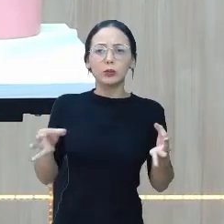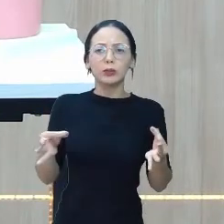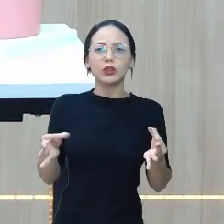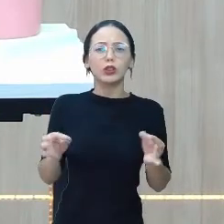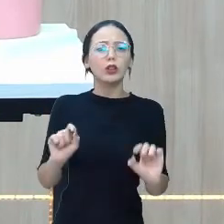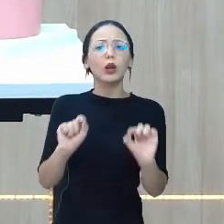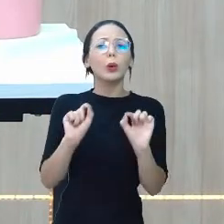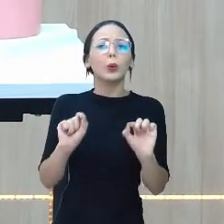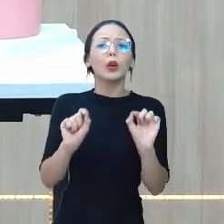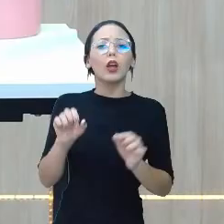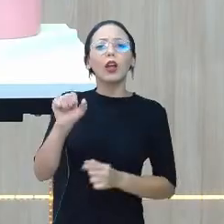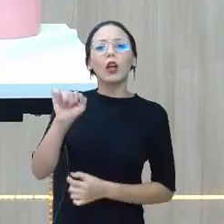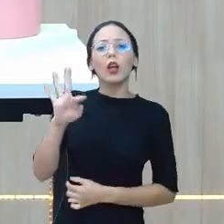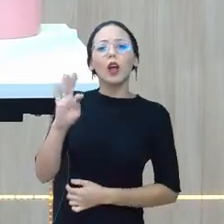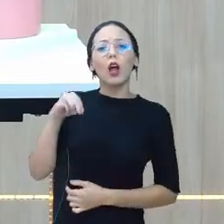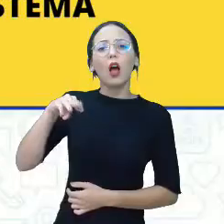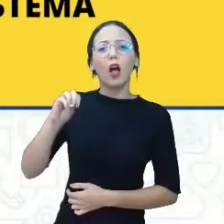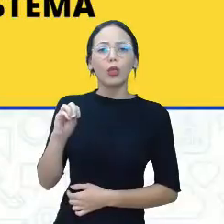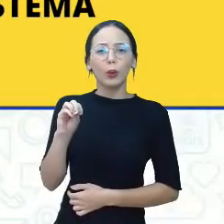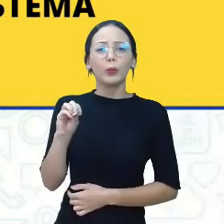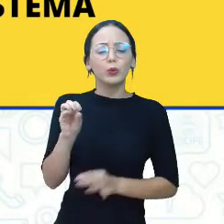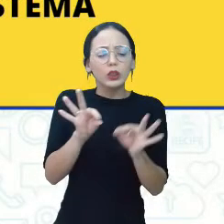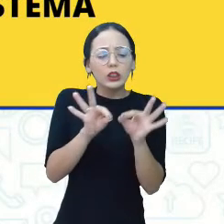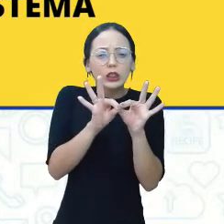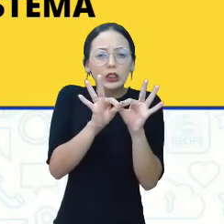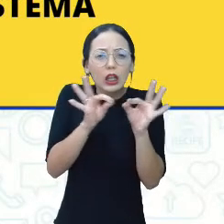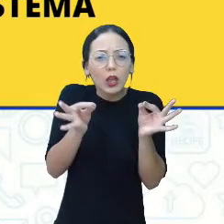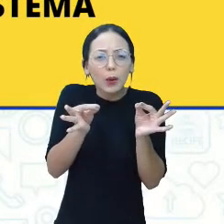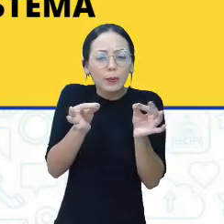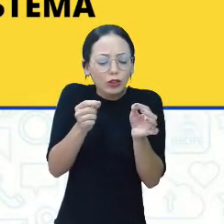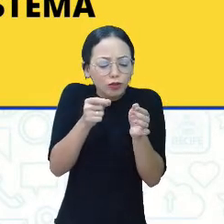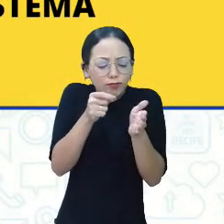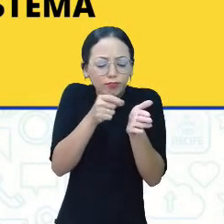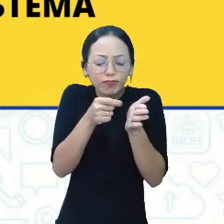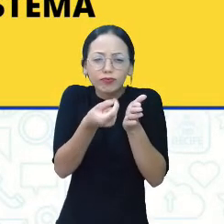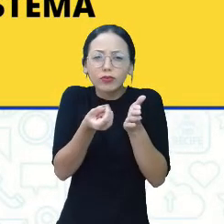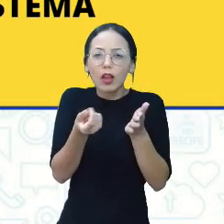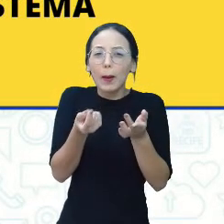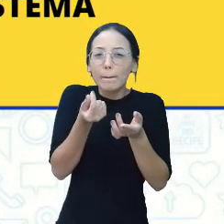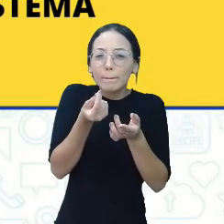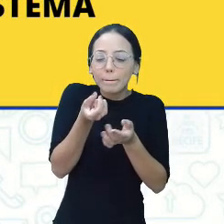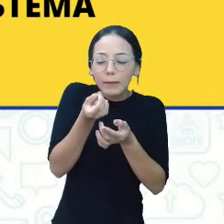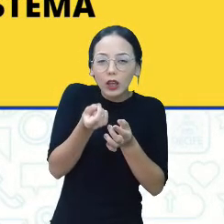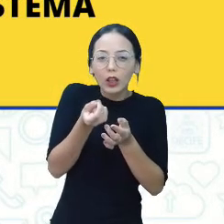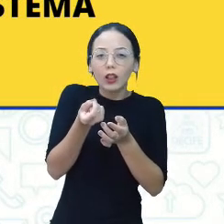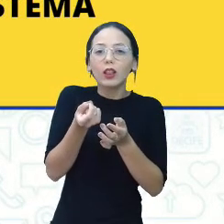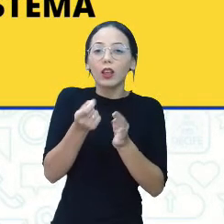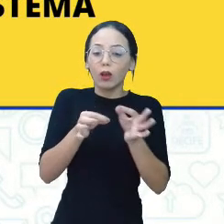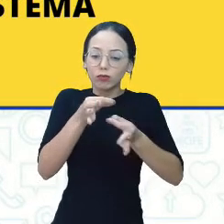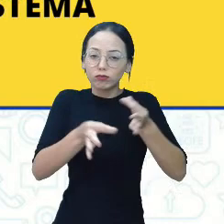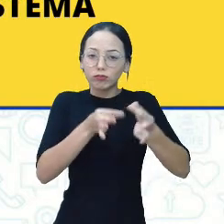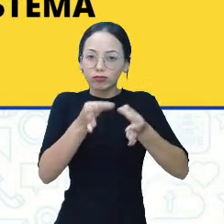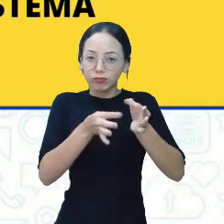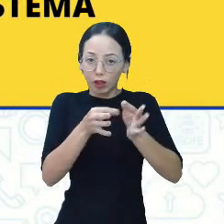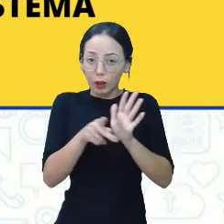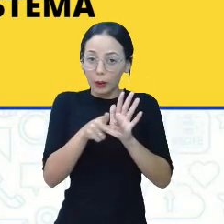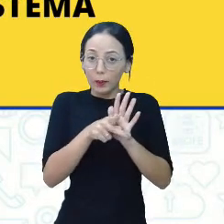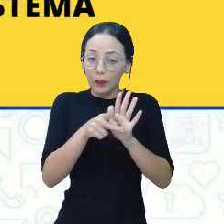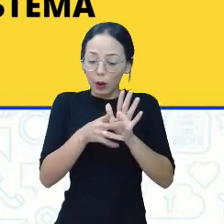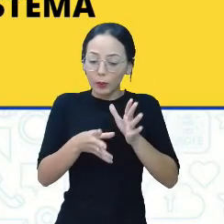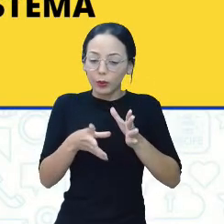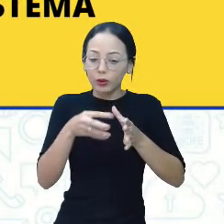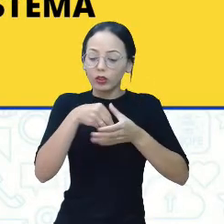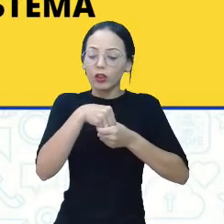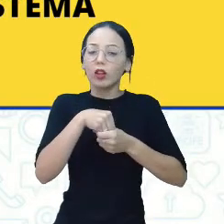seria a questão aí do átomo, né? Vamos ver aí essa menor parte da matéria, a menor